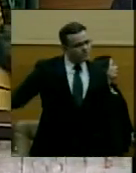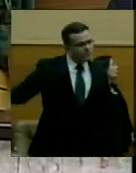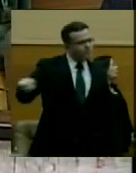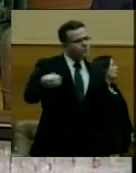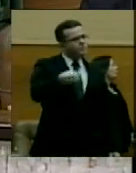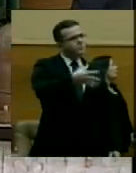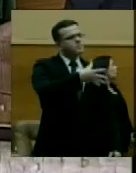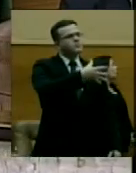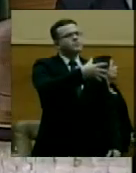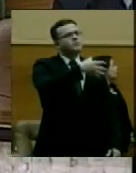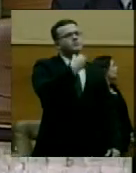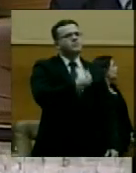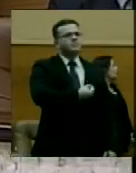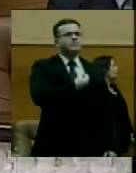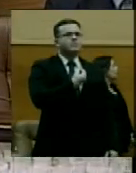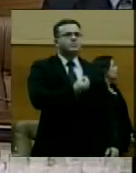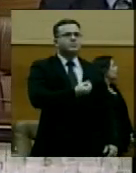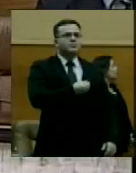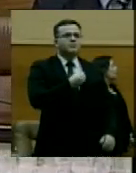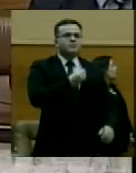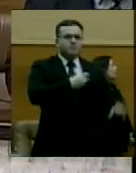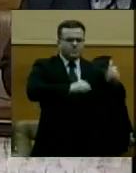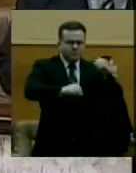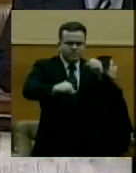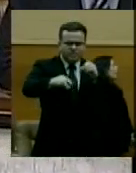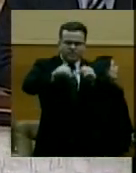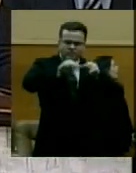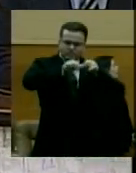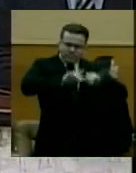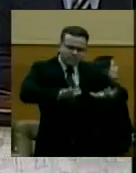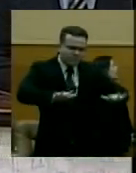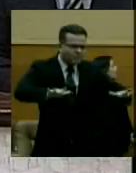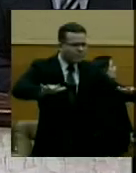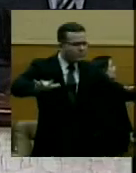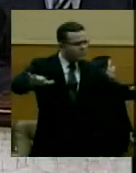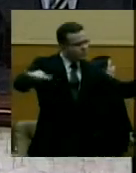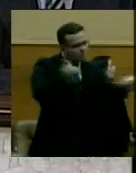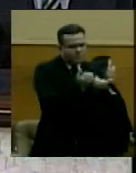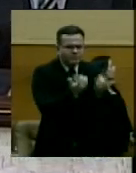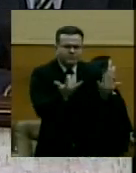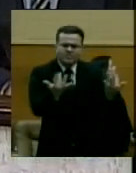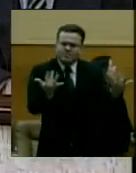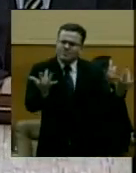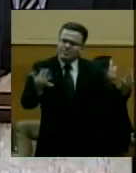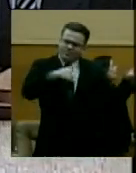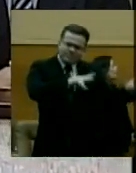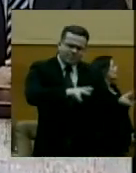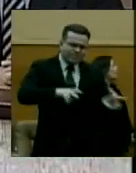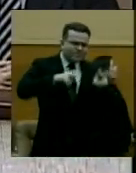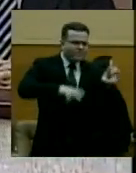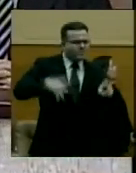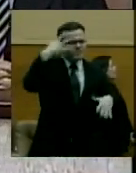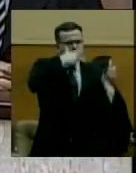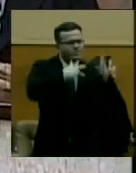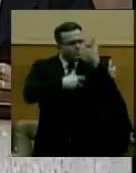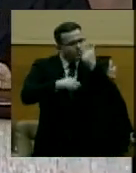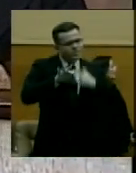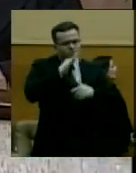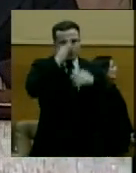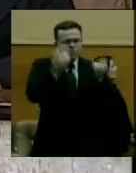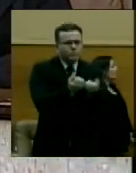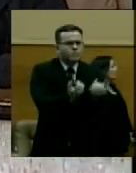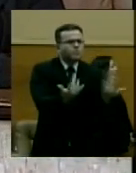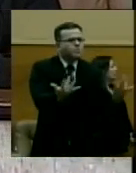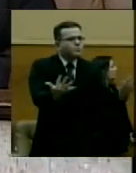iluminar o sol do novo mundo, do que a terra vai realizar. Deus que